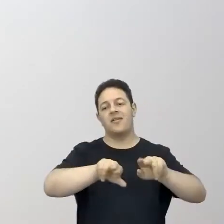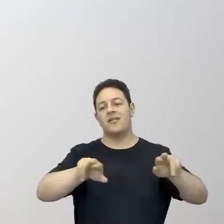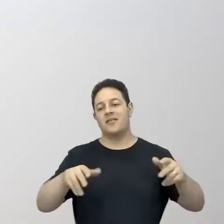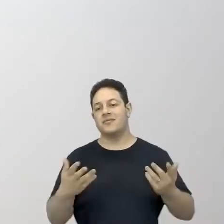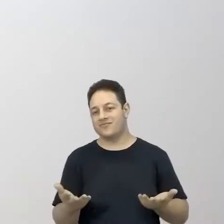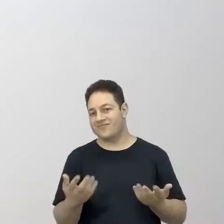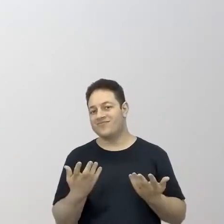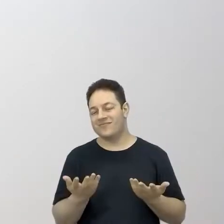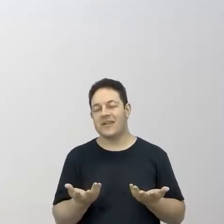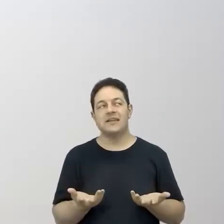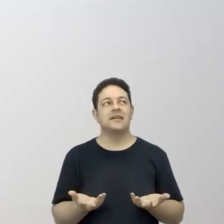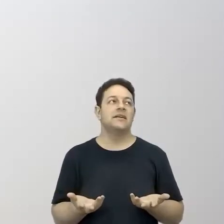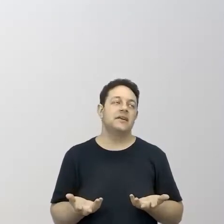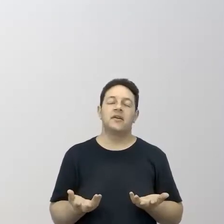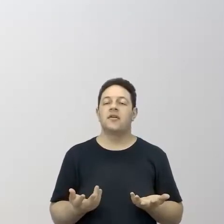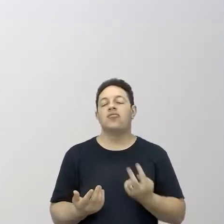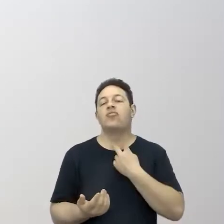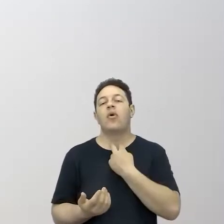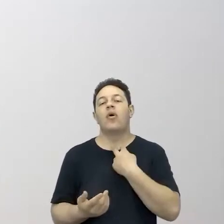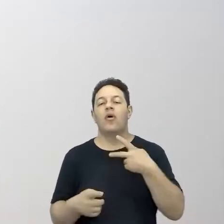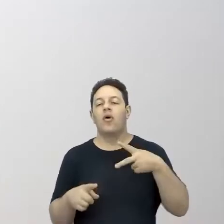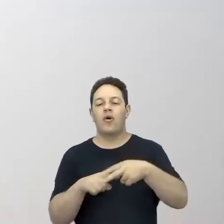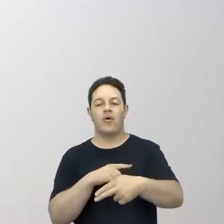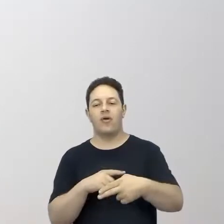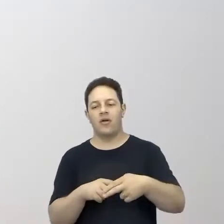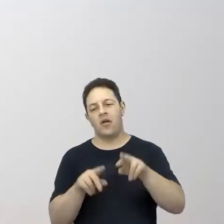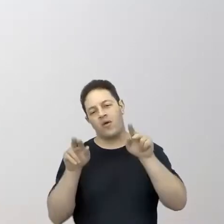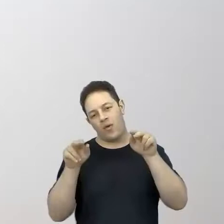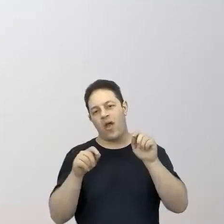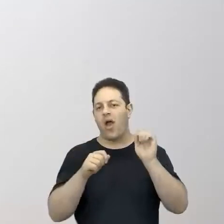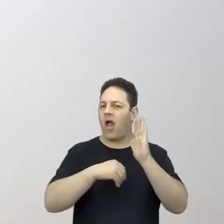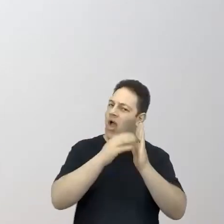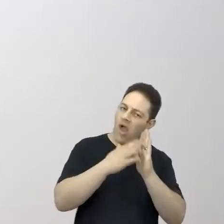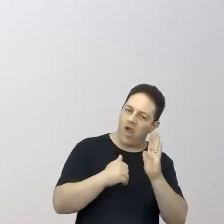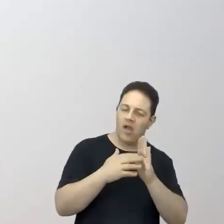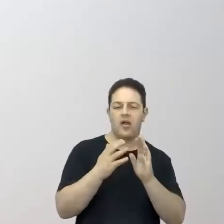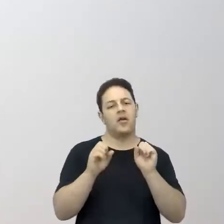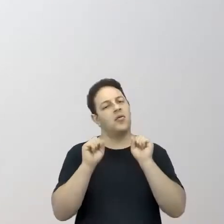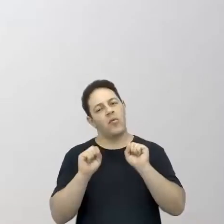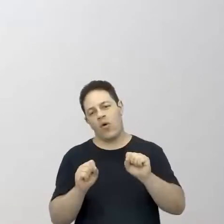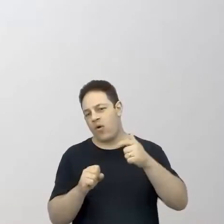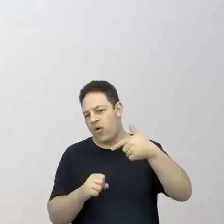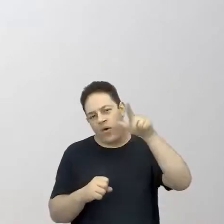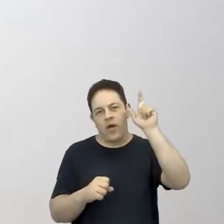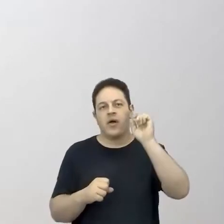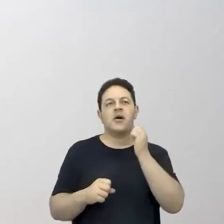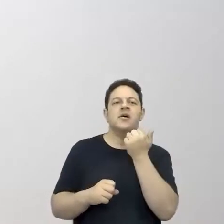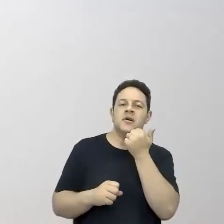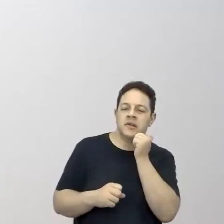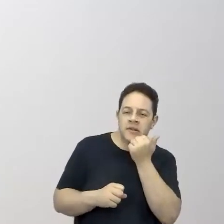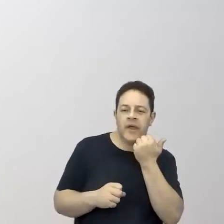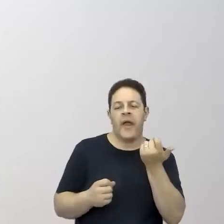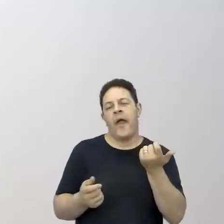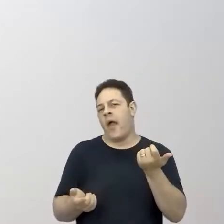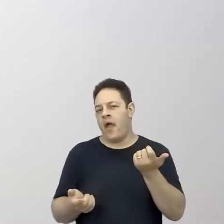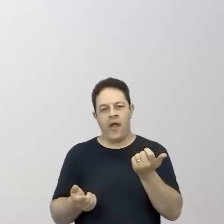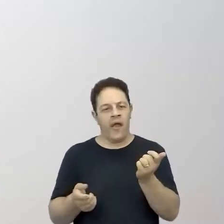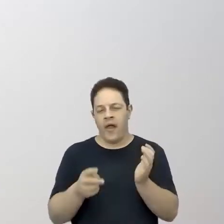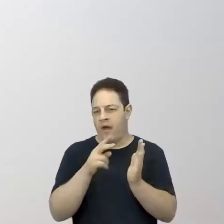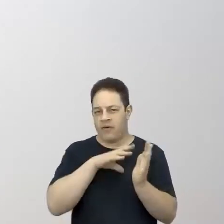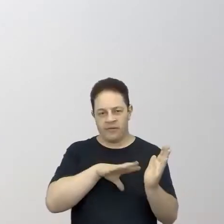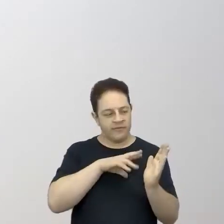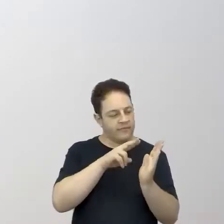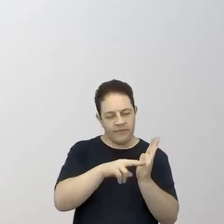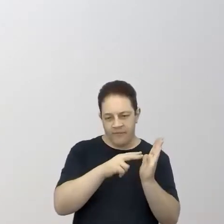podem ser, como que eu posso dizer? E eu estou falando de arte, mas pode ser também outra coisa, ciência, literatura, etc.,